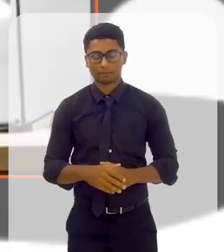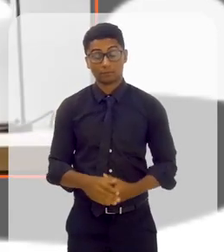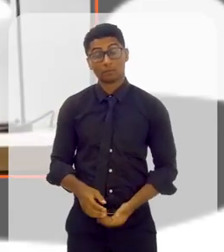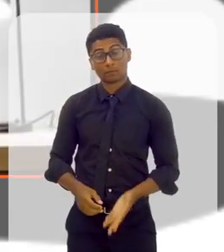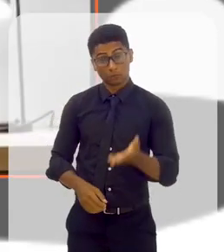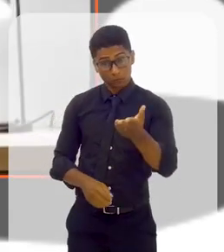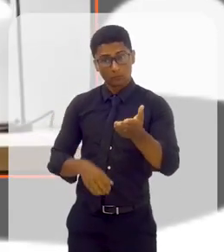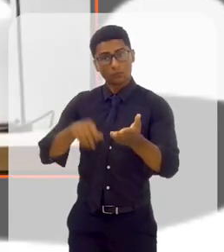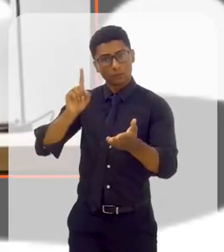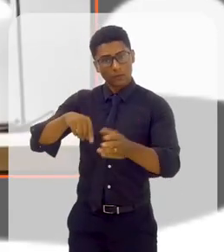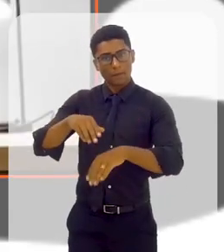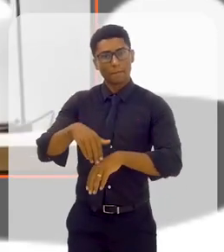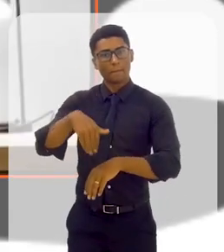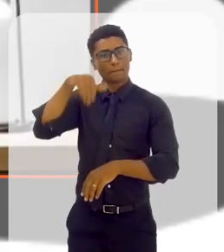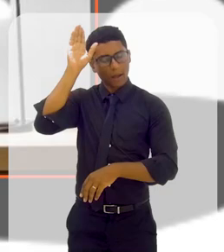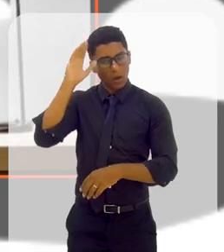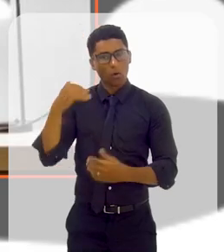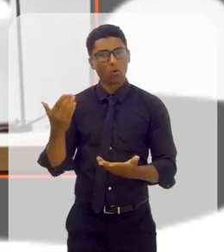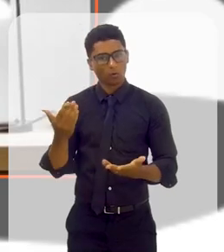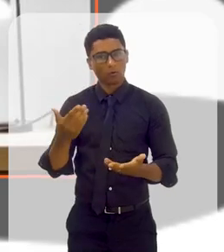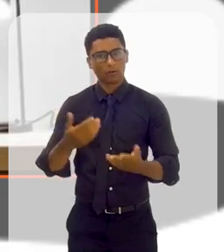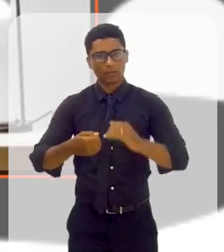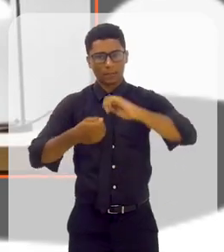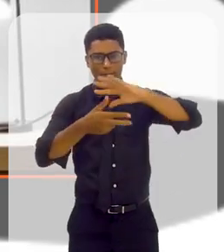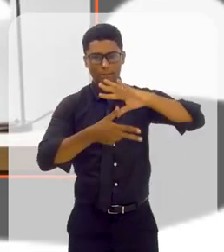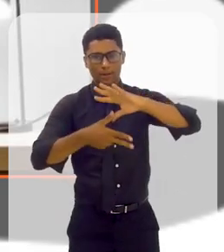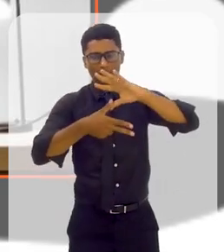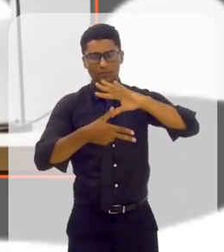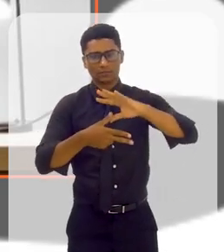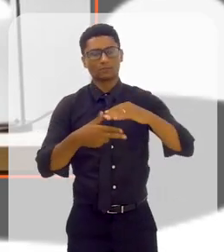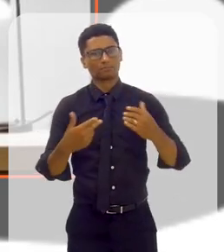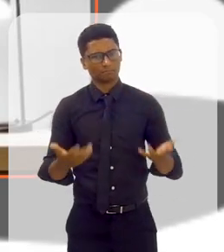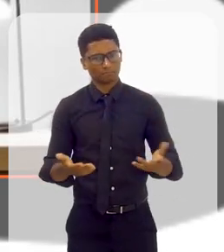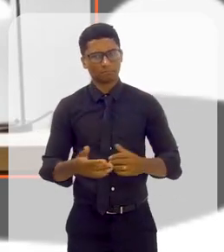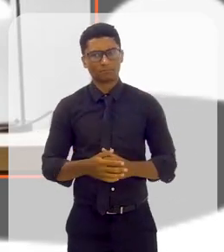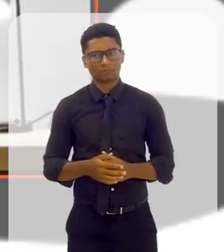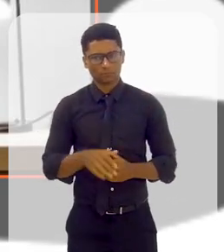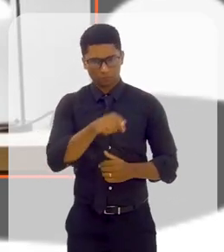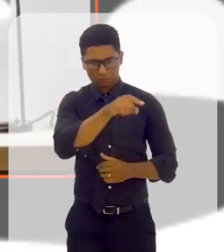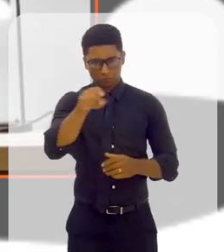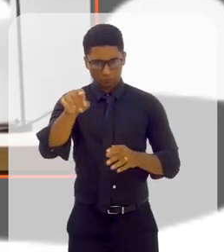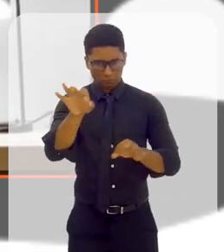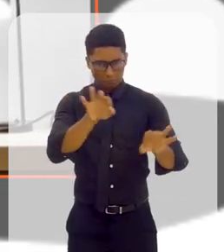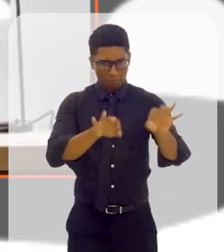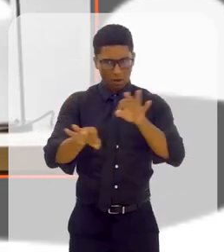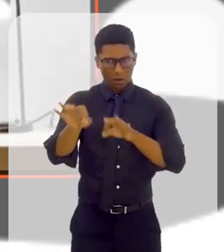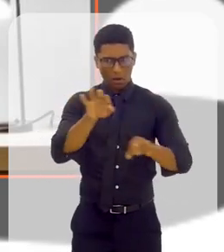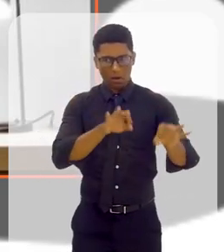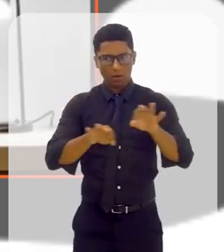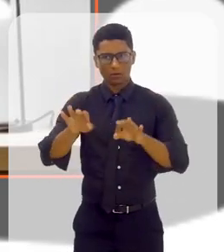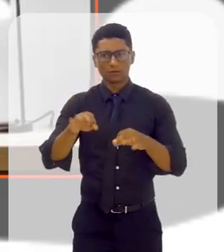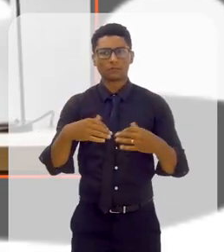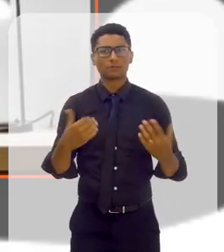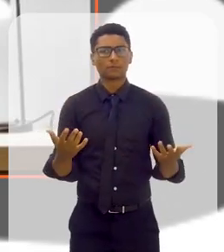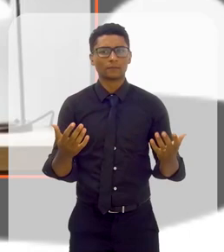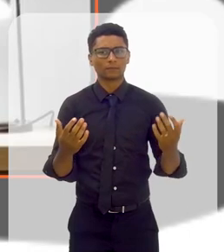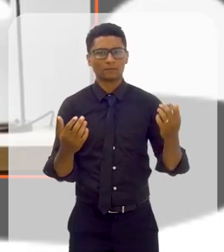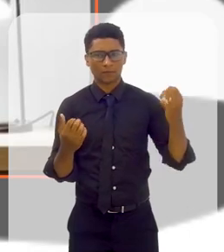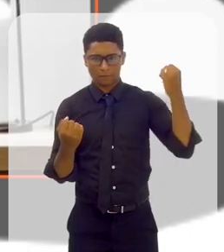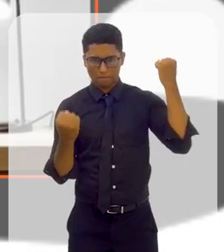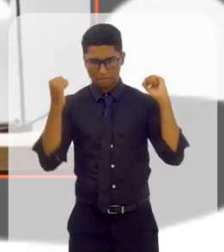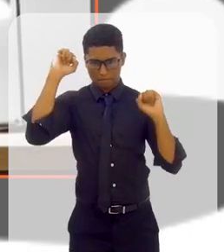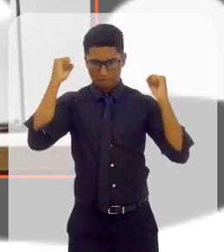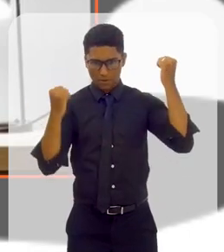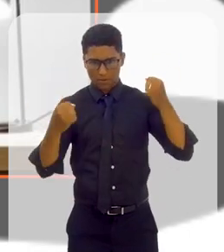maior fabricante de crédito carbono premium da América Latina, vocês estão com planos e projetos de abrir a sua empresa a